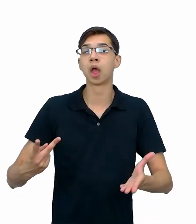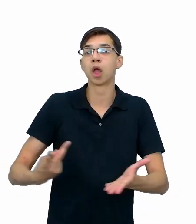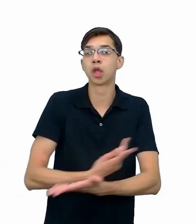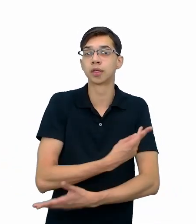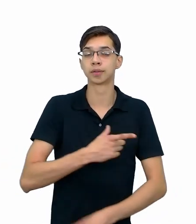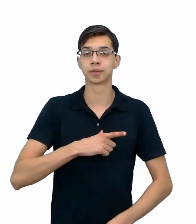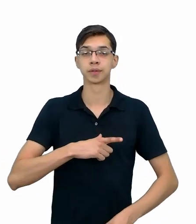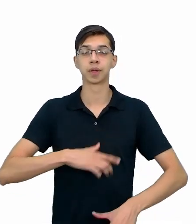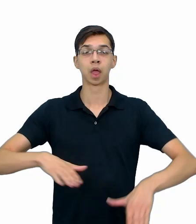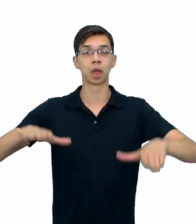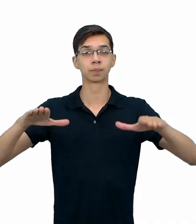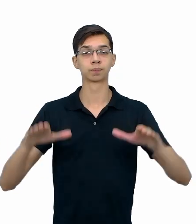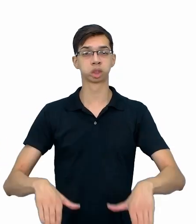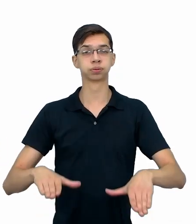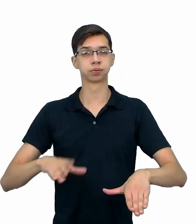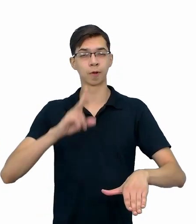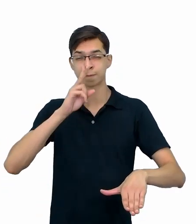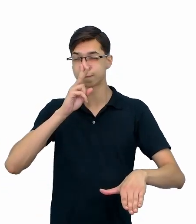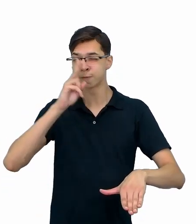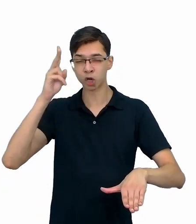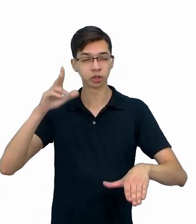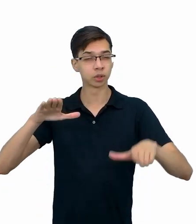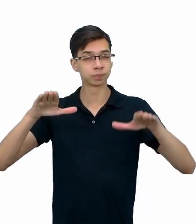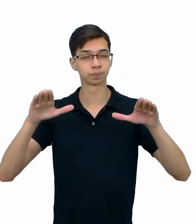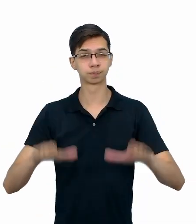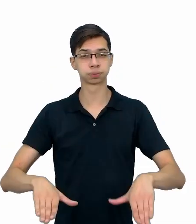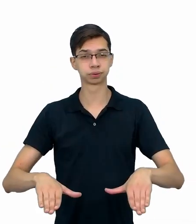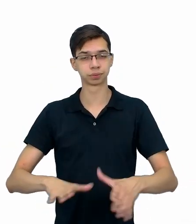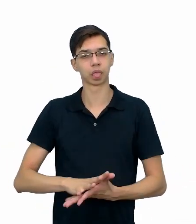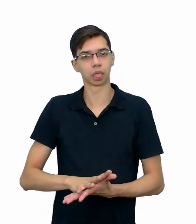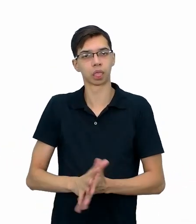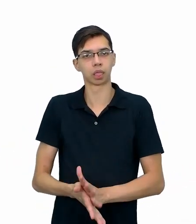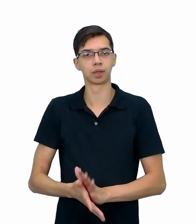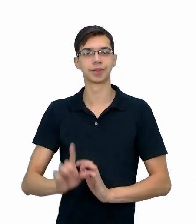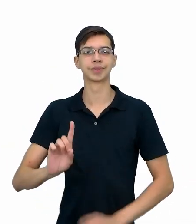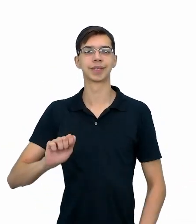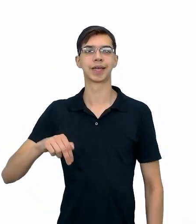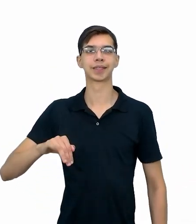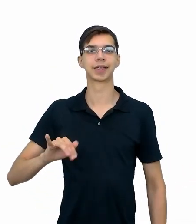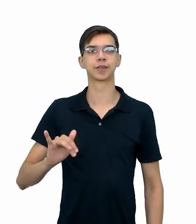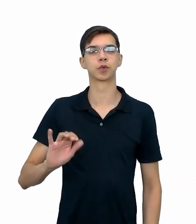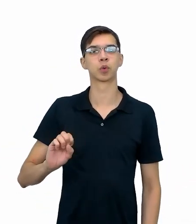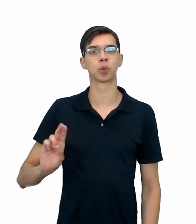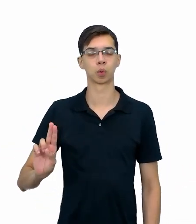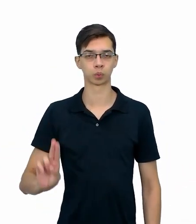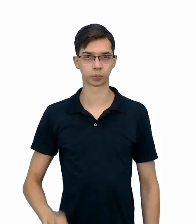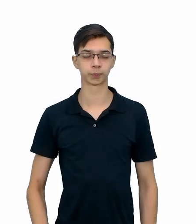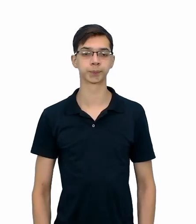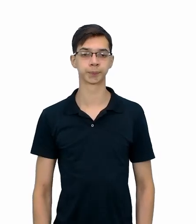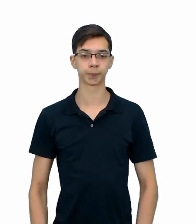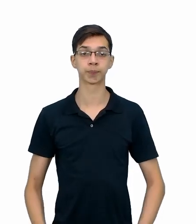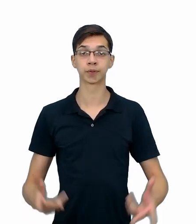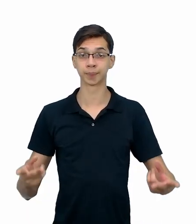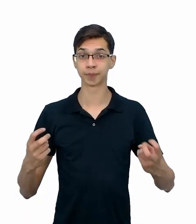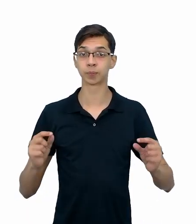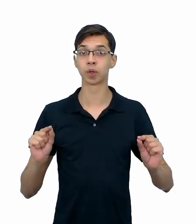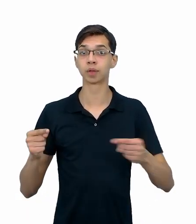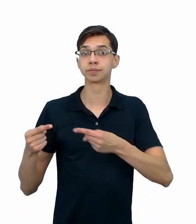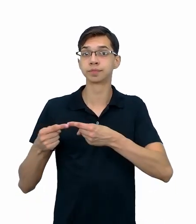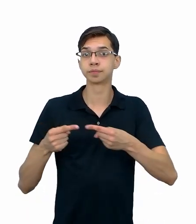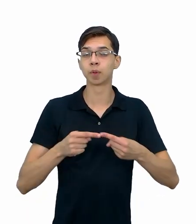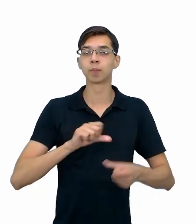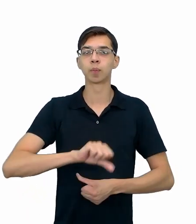gente observa como esses verbos são utilizados e como eles mudam o efeito de sentido de maneira como eles estão